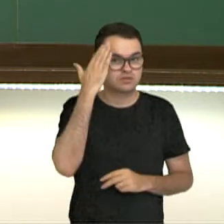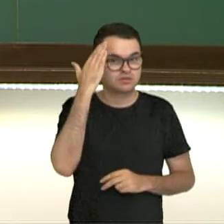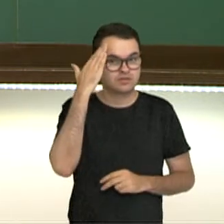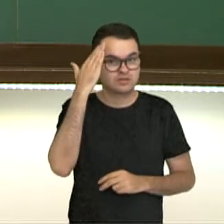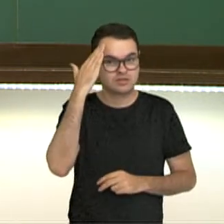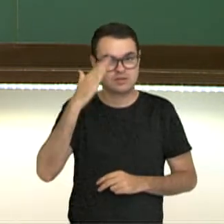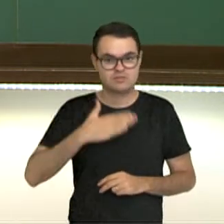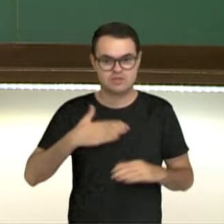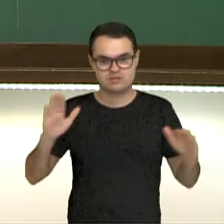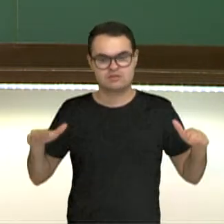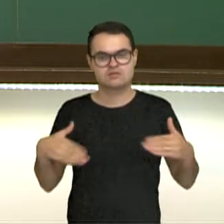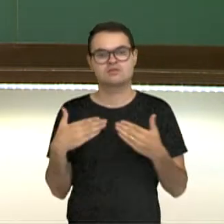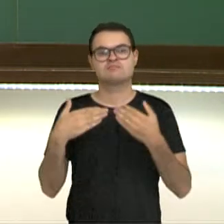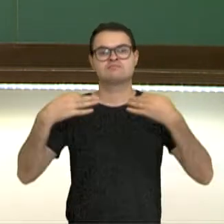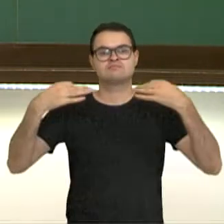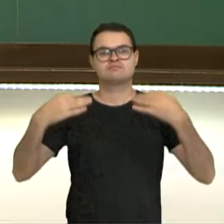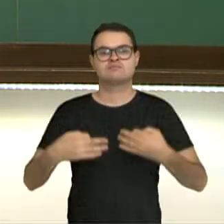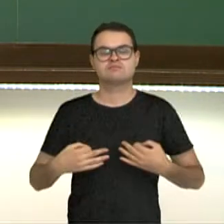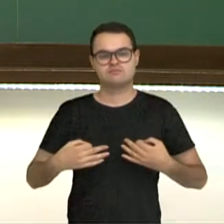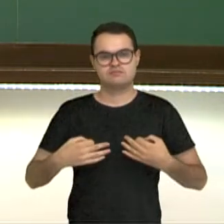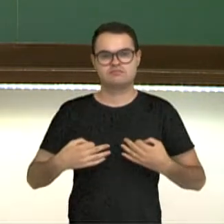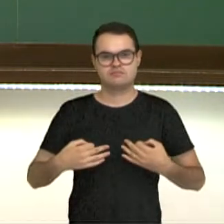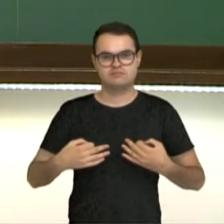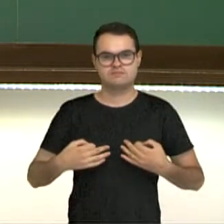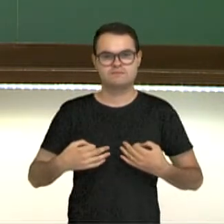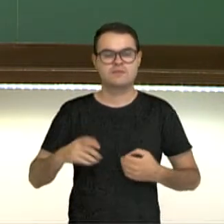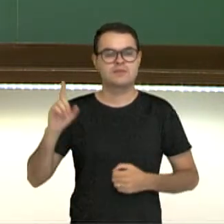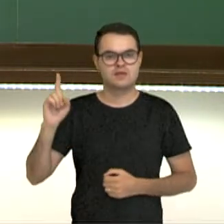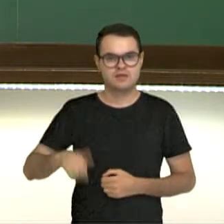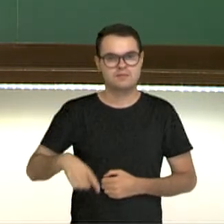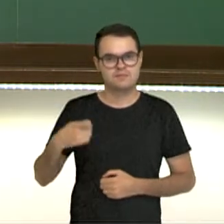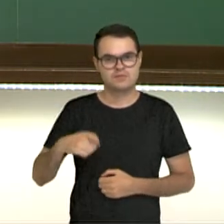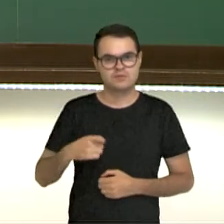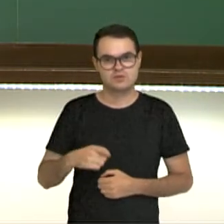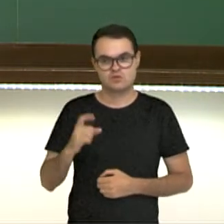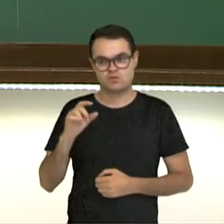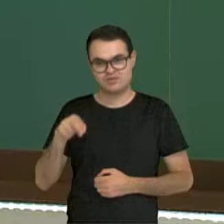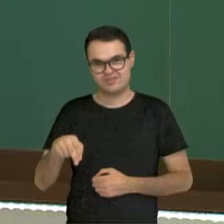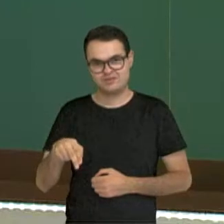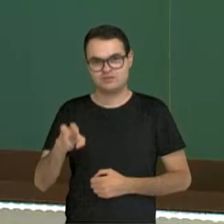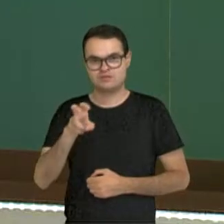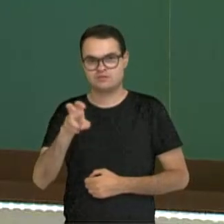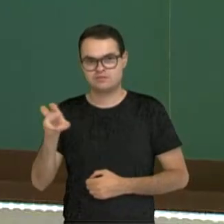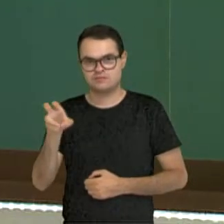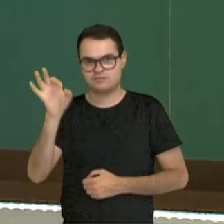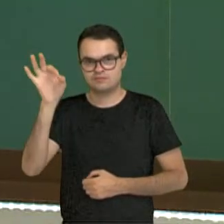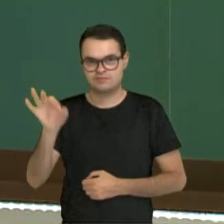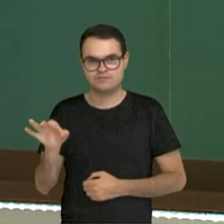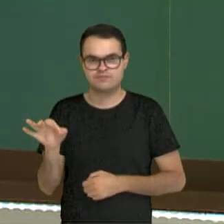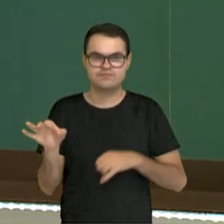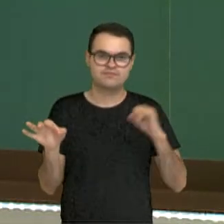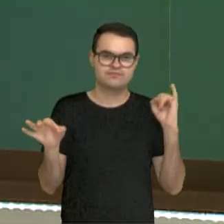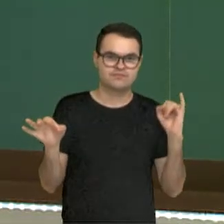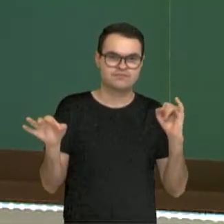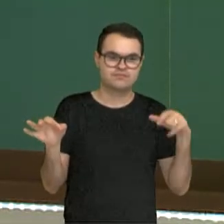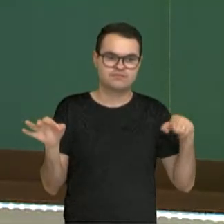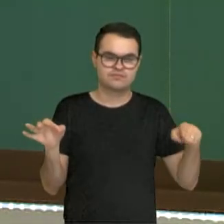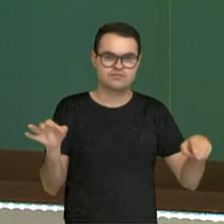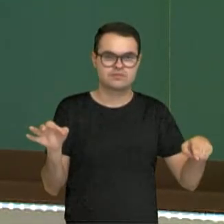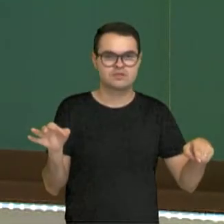minha equivalência fique adequada e correta, para o Nilson a gente vai usar 55% e para a